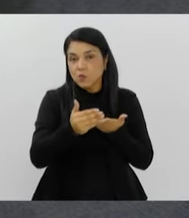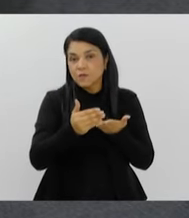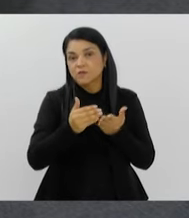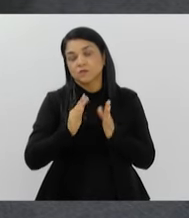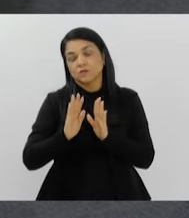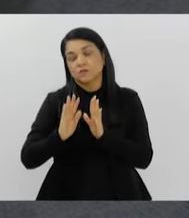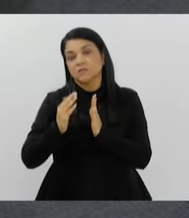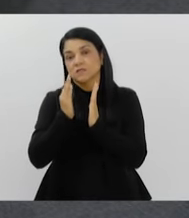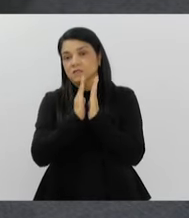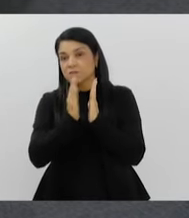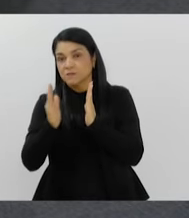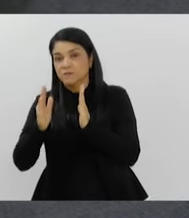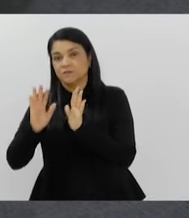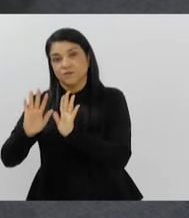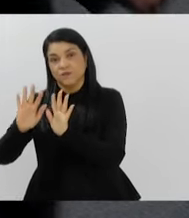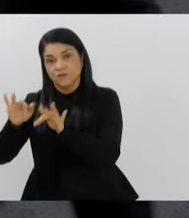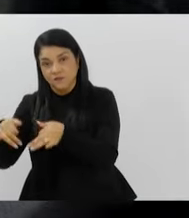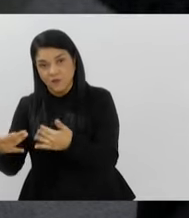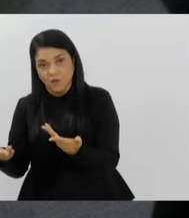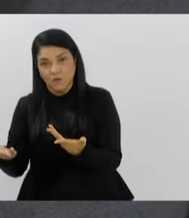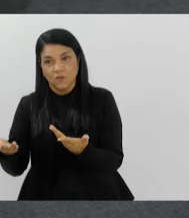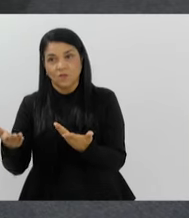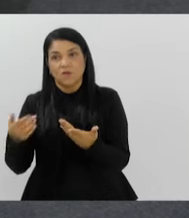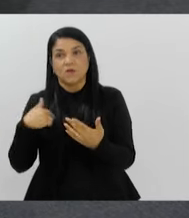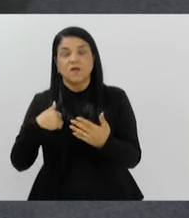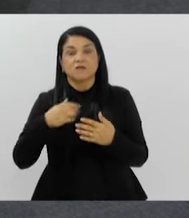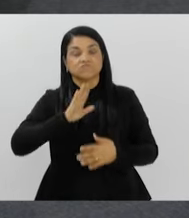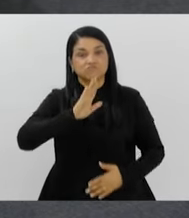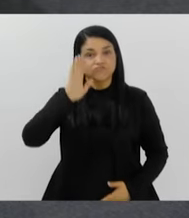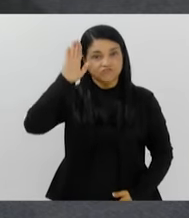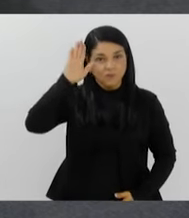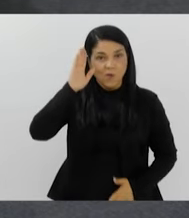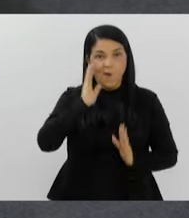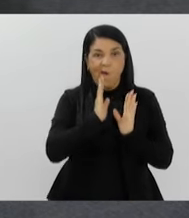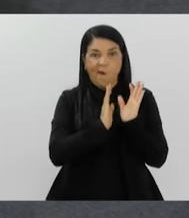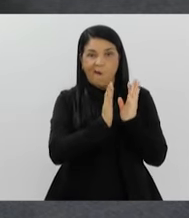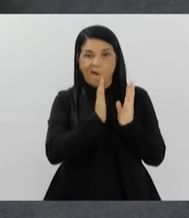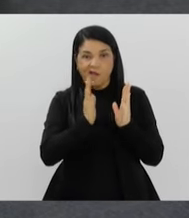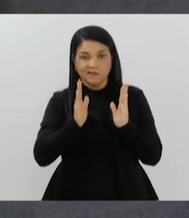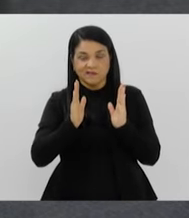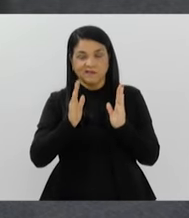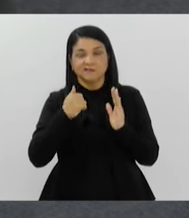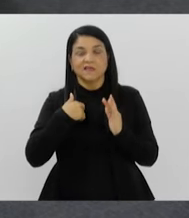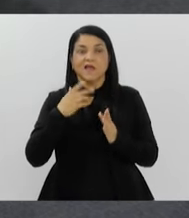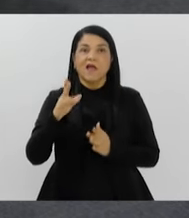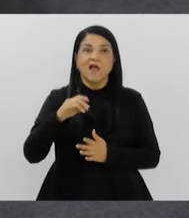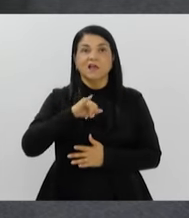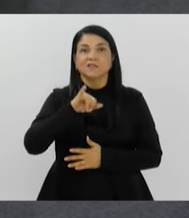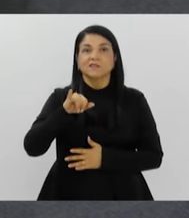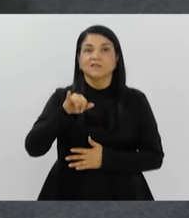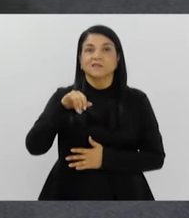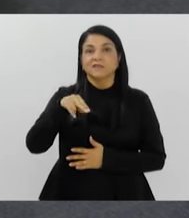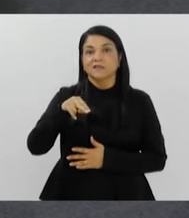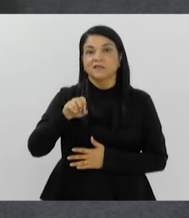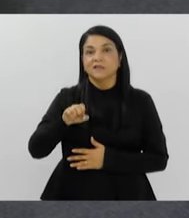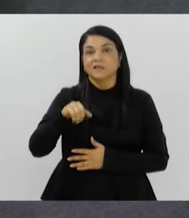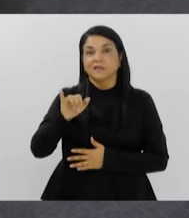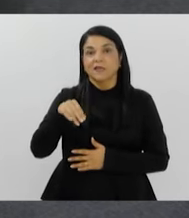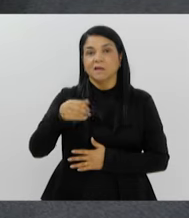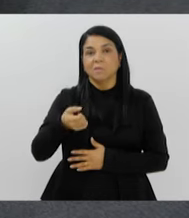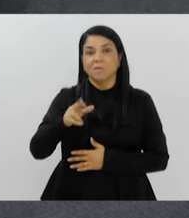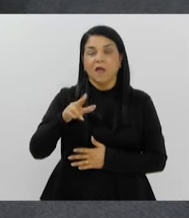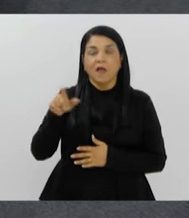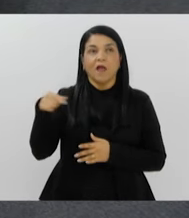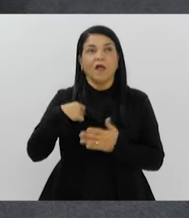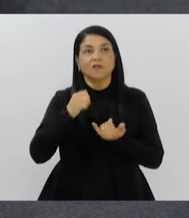aqui, questão de ordem, senhora presidente. Olha, a hipótese do Neymar jogar no Flamengo, o que, que tem isso a